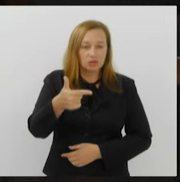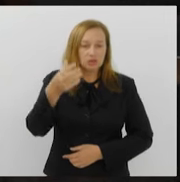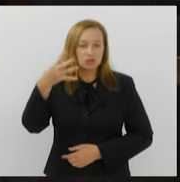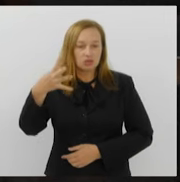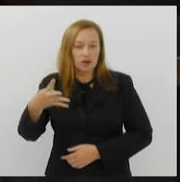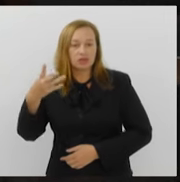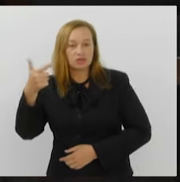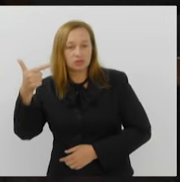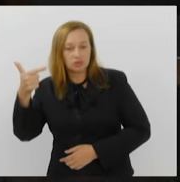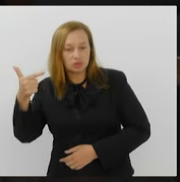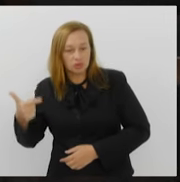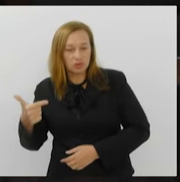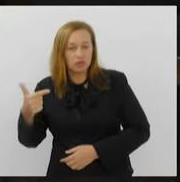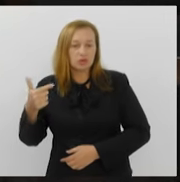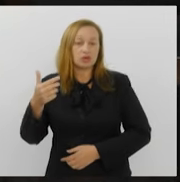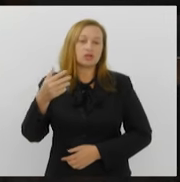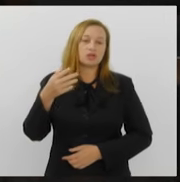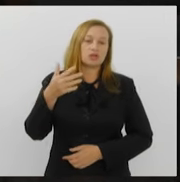RJ-242-SU-06 a